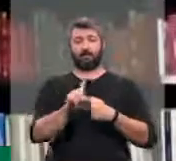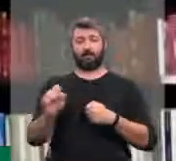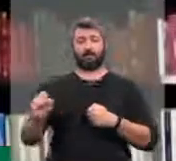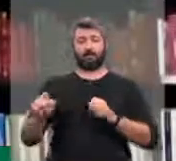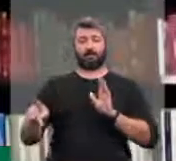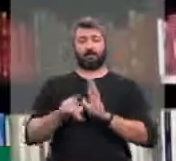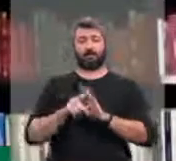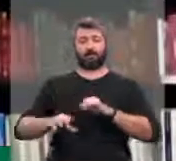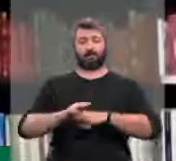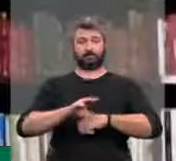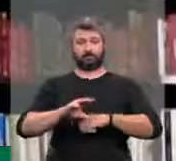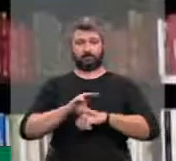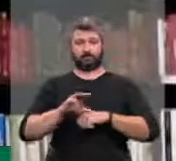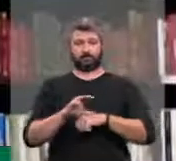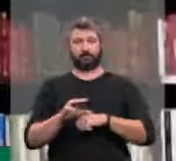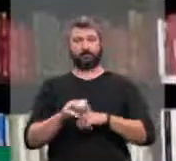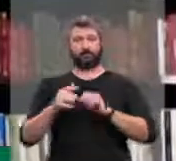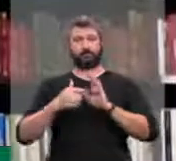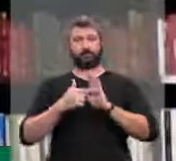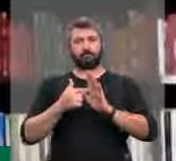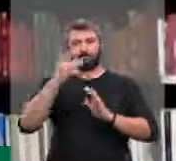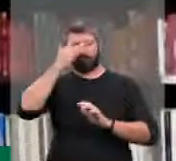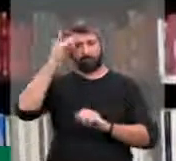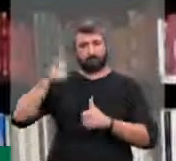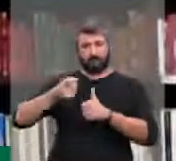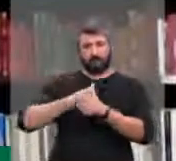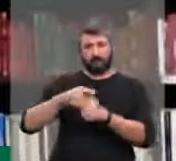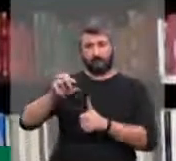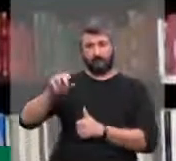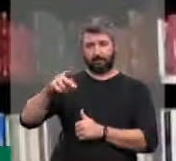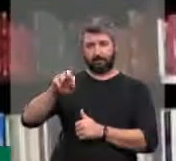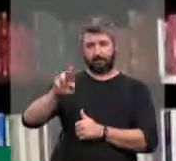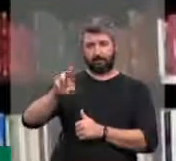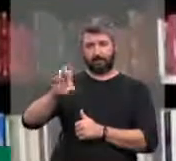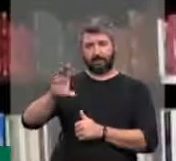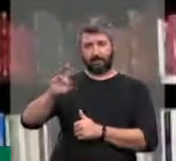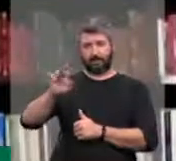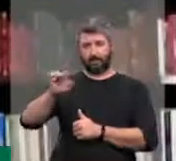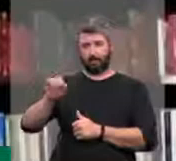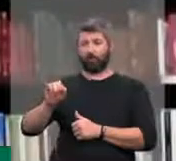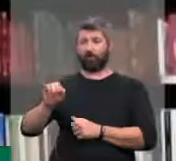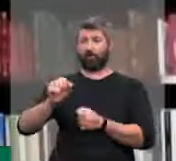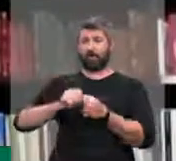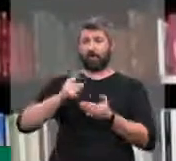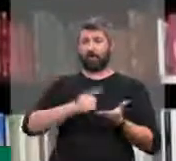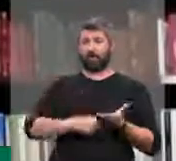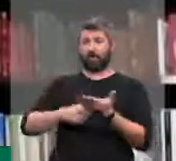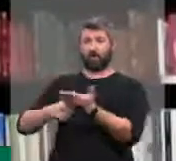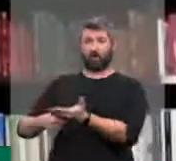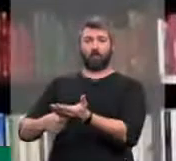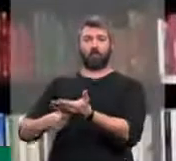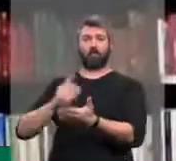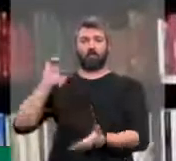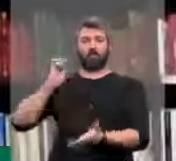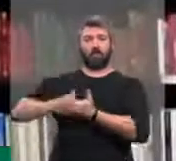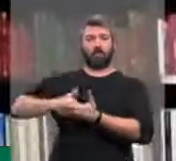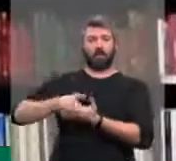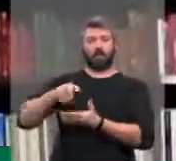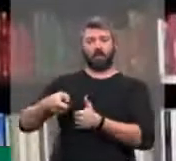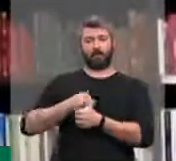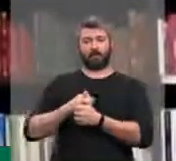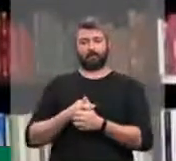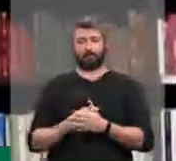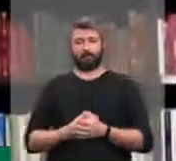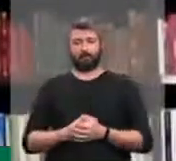Constituição Federal, de acenar para os credores de precatórios com a possibilidade de firmar acordos de interesse mútuo para o pagamento destes